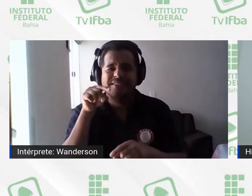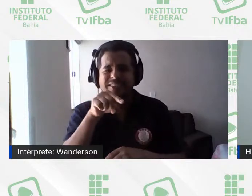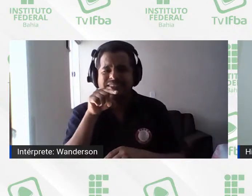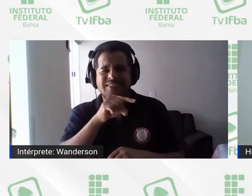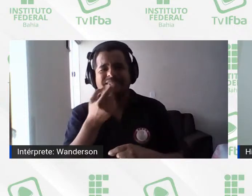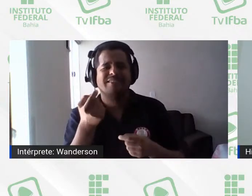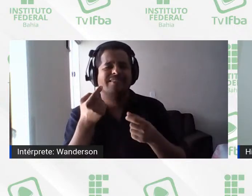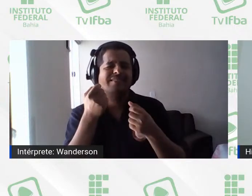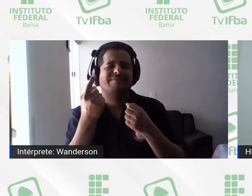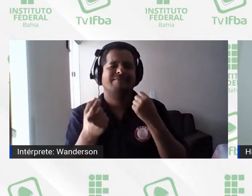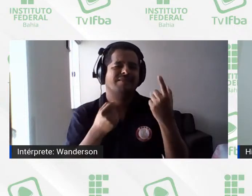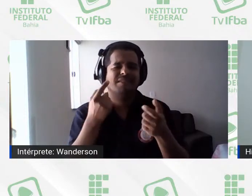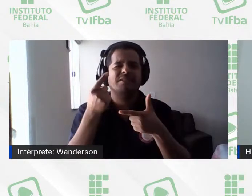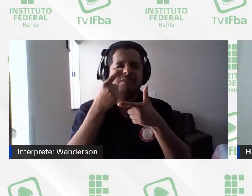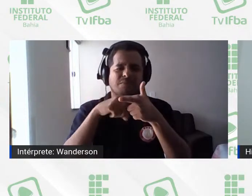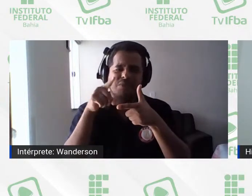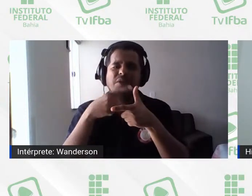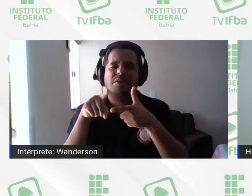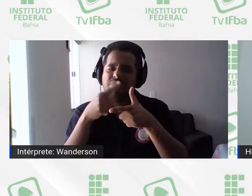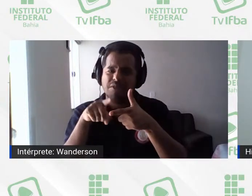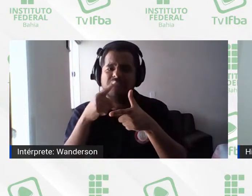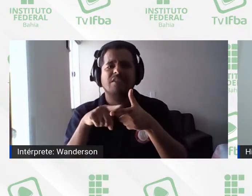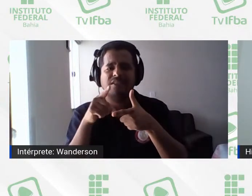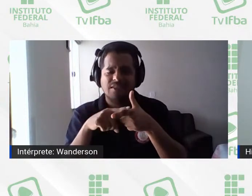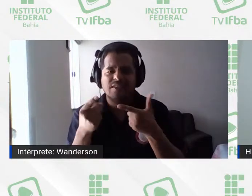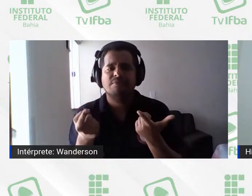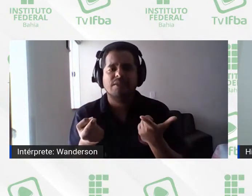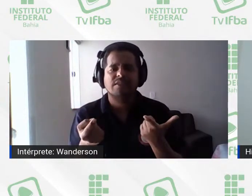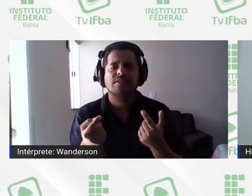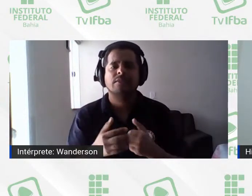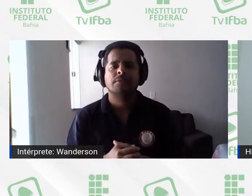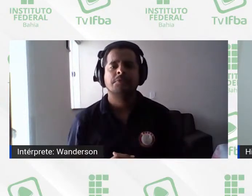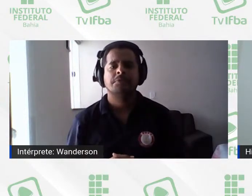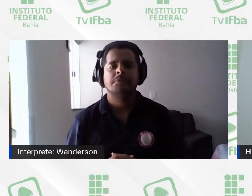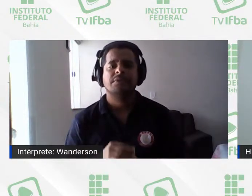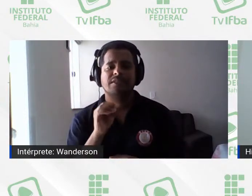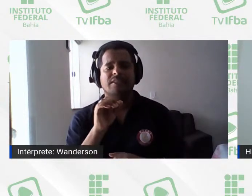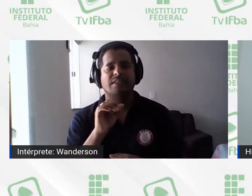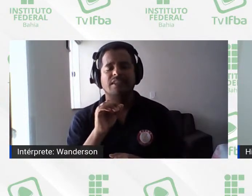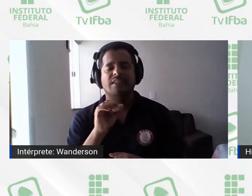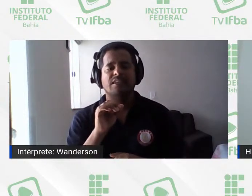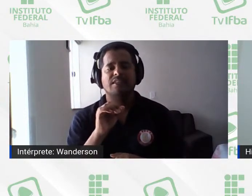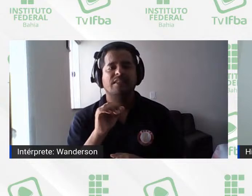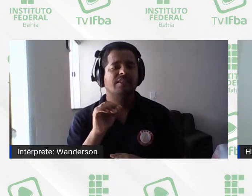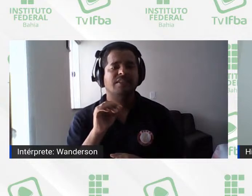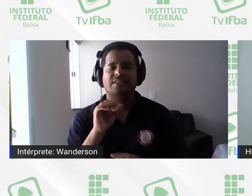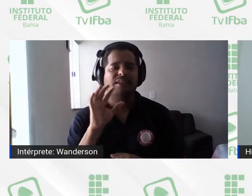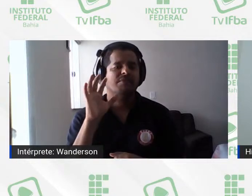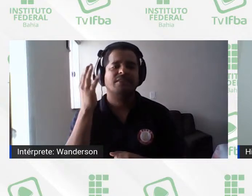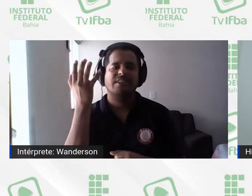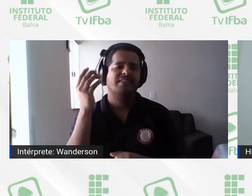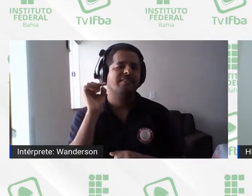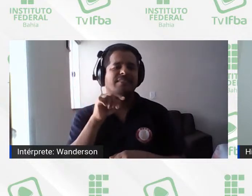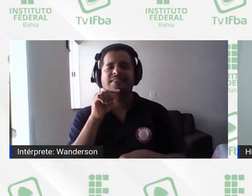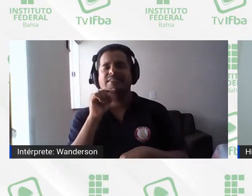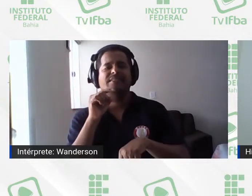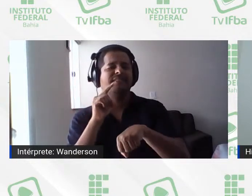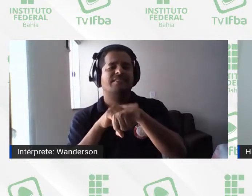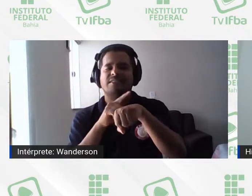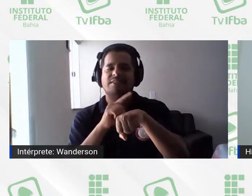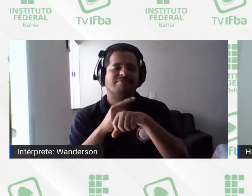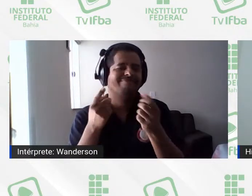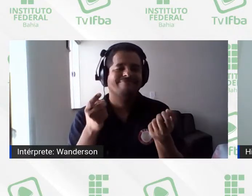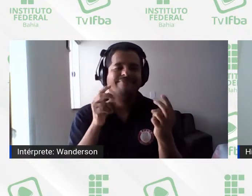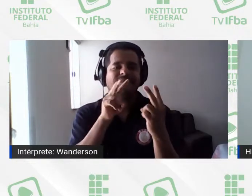eventuais problemas que são previsíveis, né, nesses tempos aí de